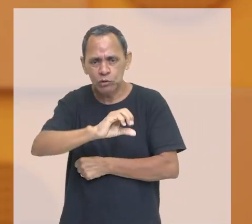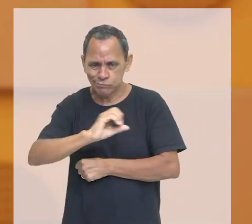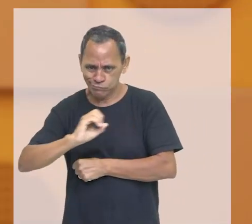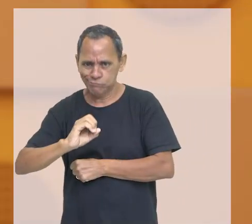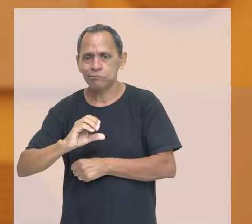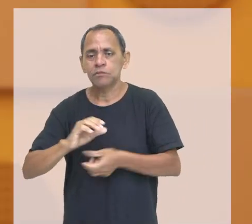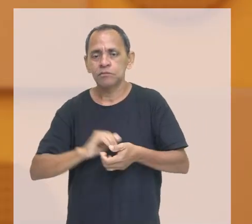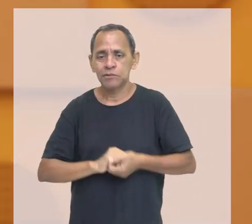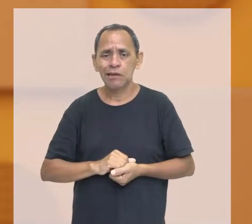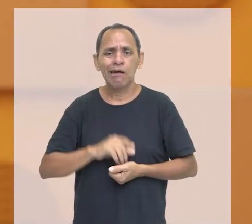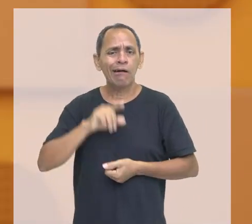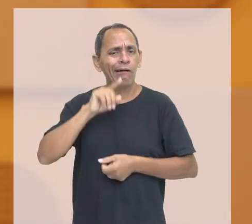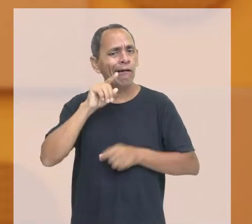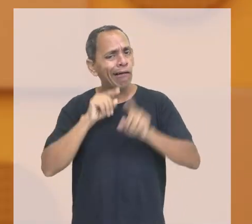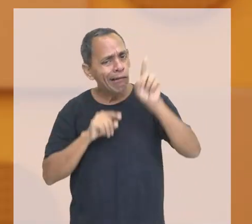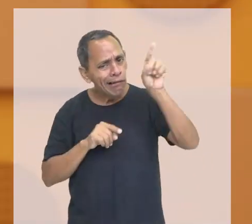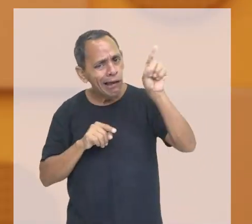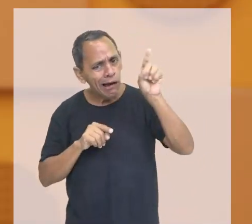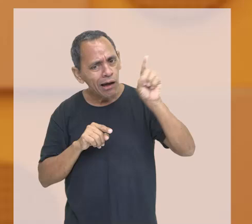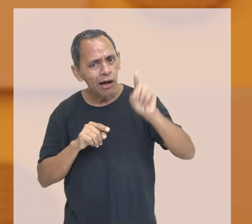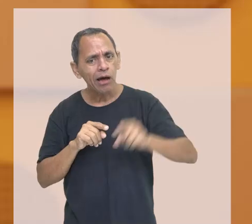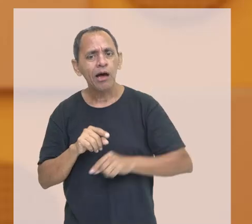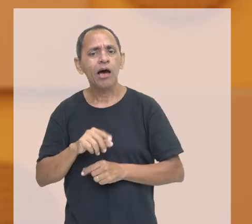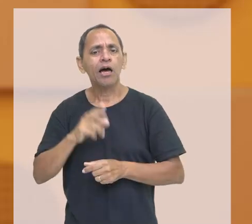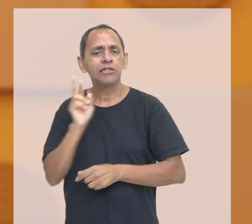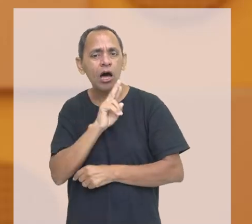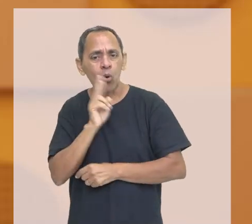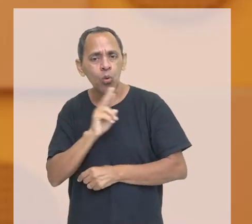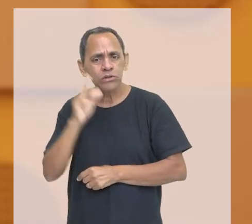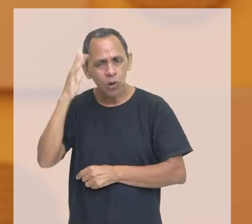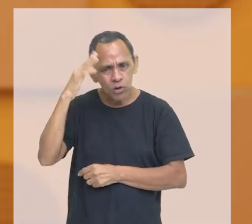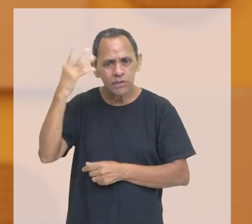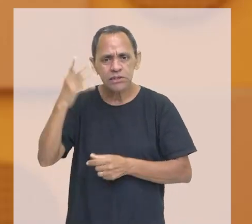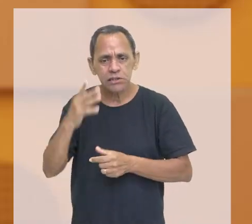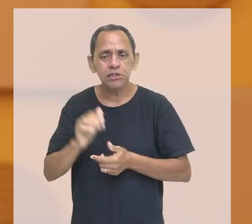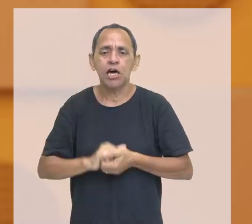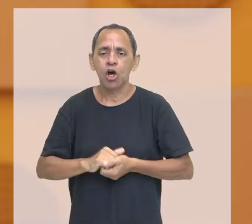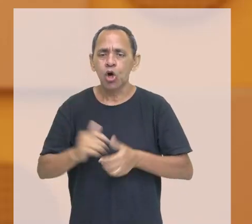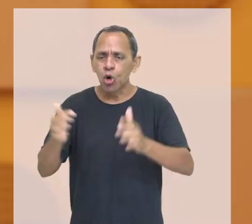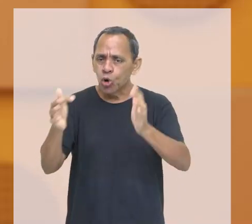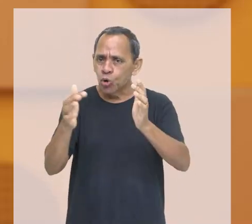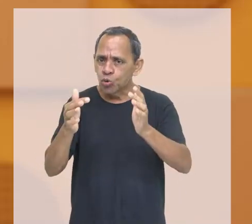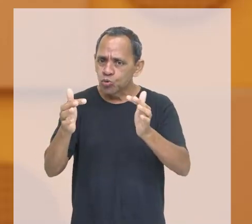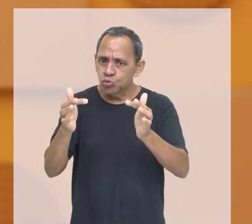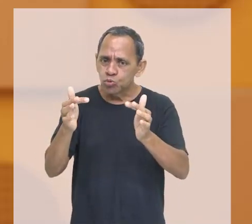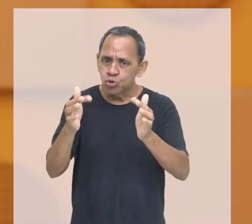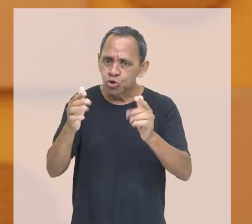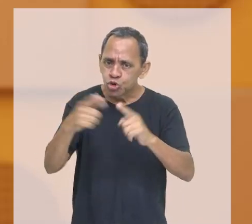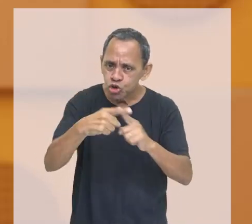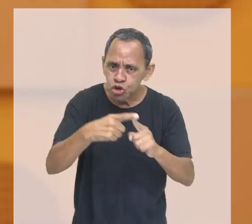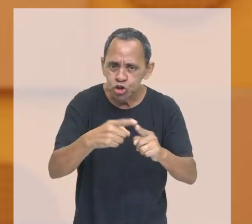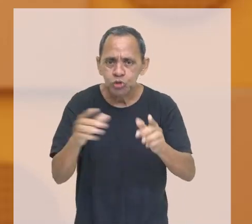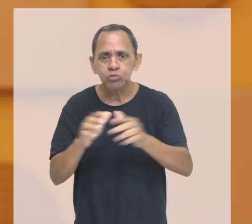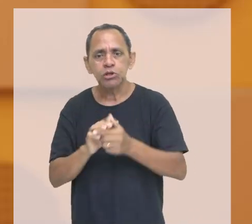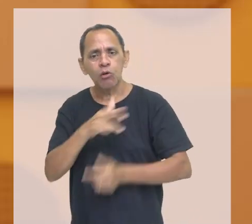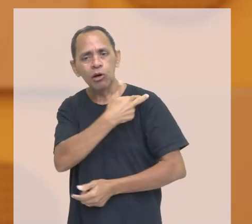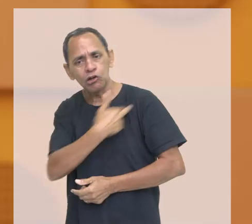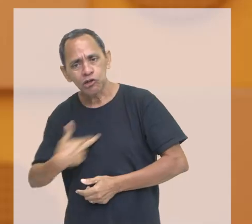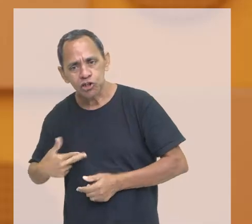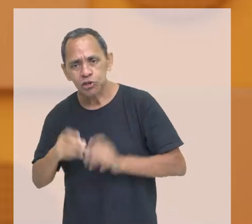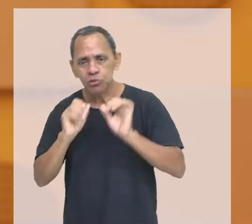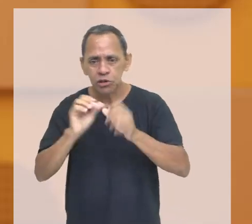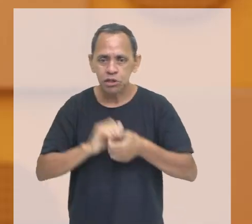ainda na Rússia acontecia um regime de servidão, o regime feudal? Sim, galera, a Rússia era um país